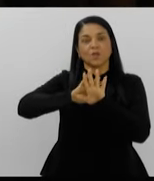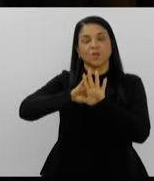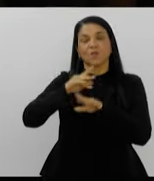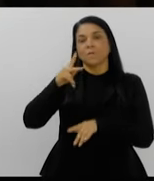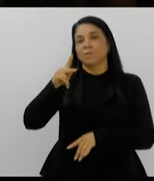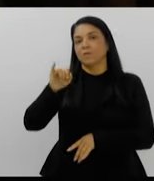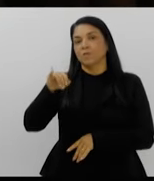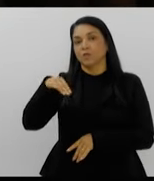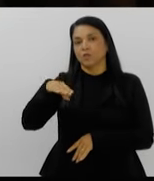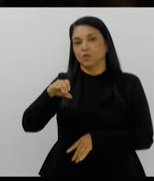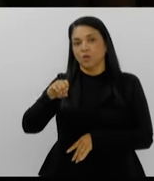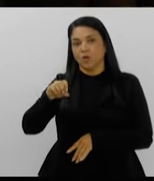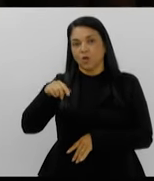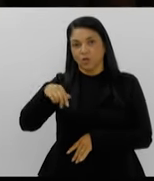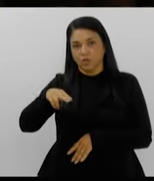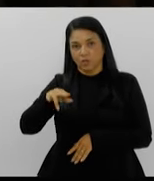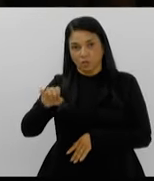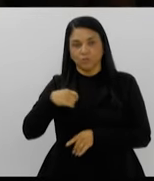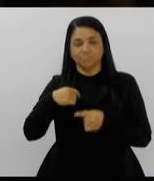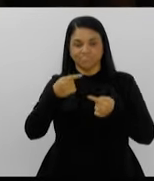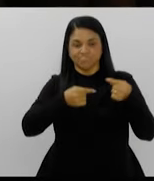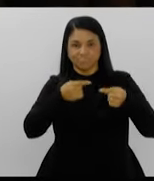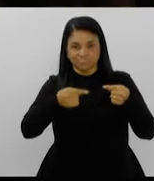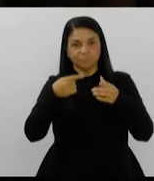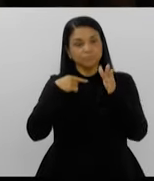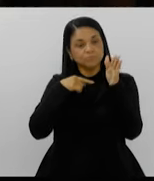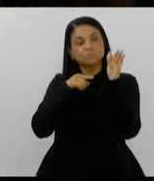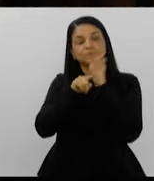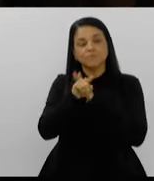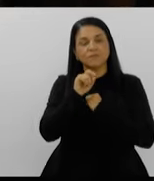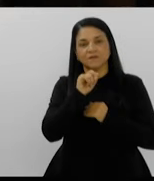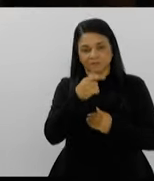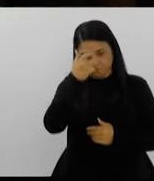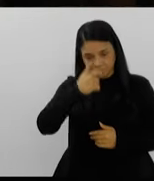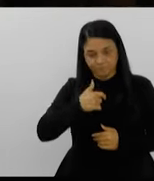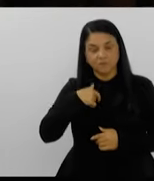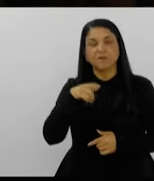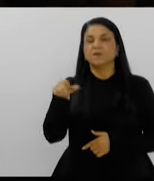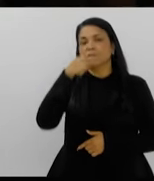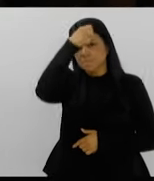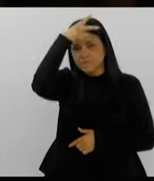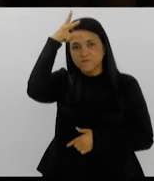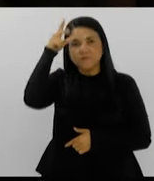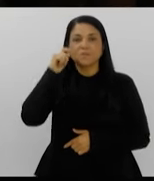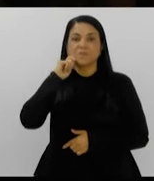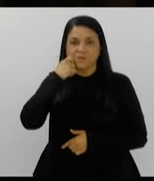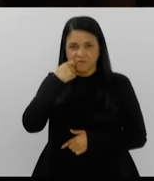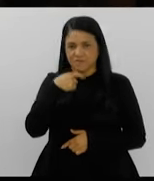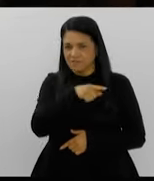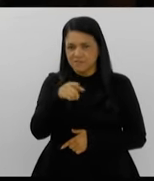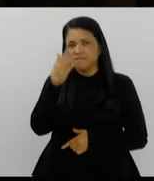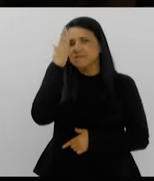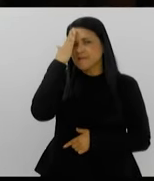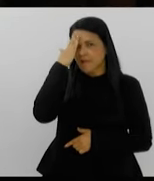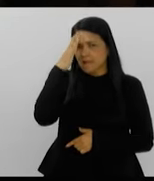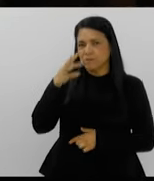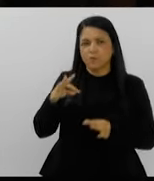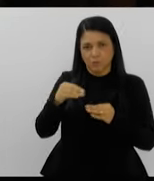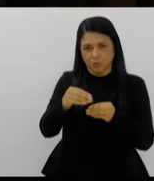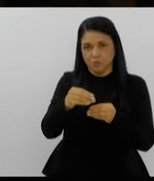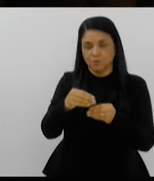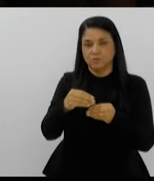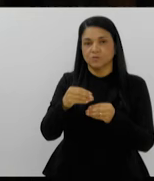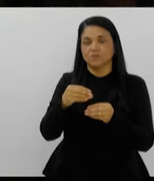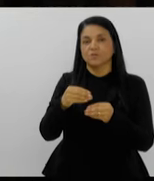no debate, eu também fiz a seguinte menção. Senhor prefeito Eduardo Paes, todos sabem que o seu político